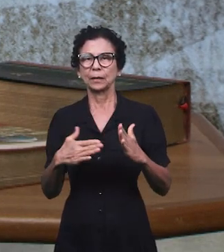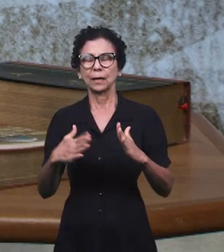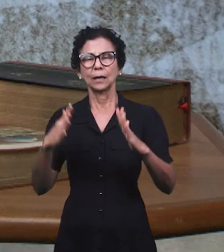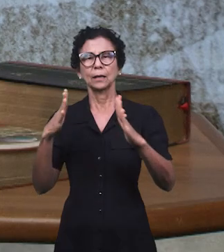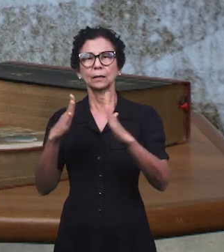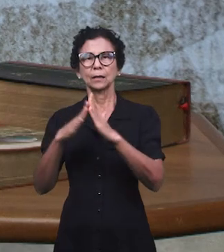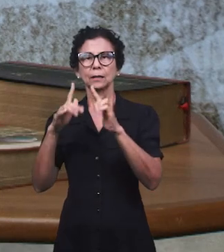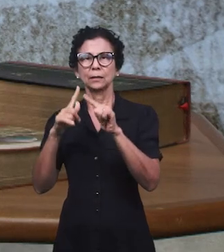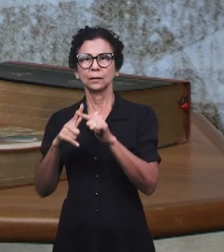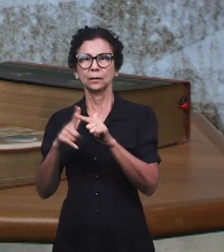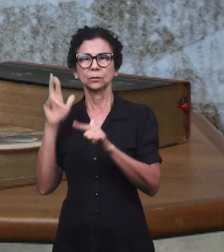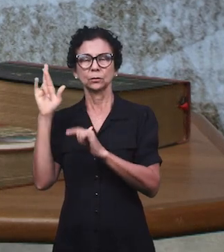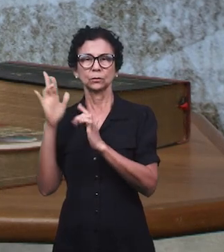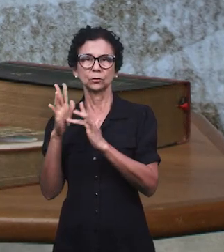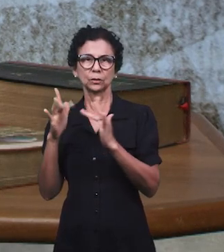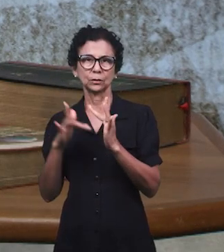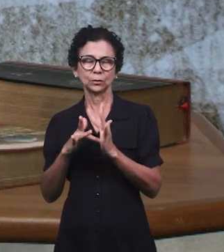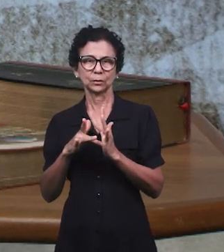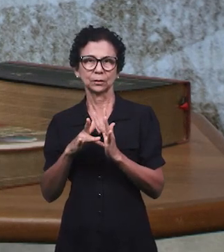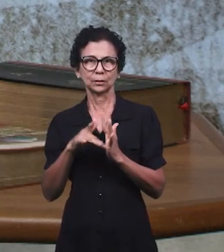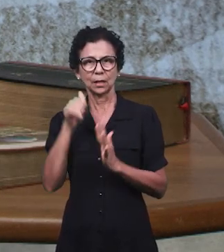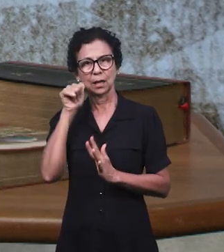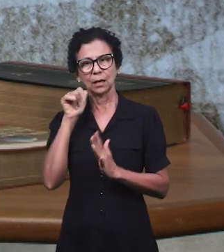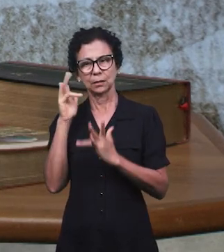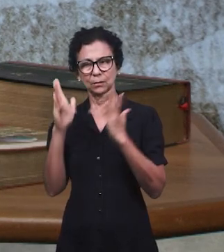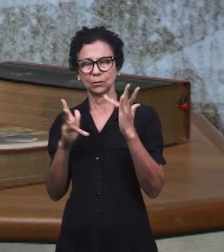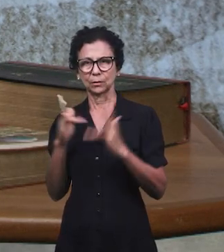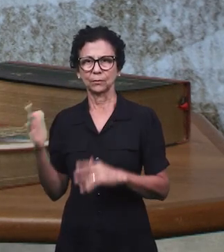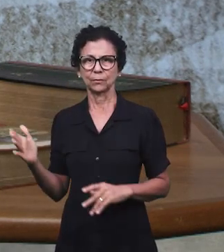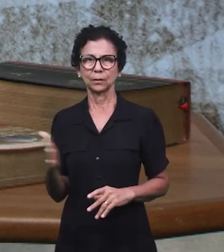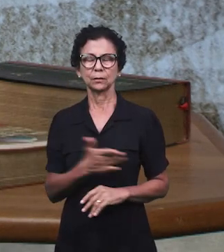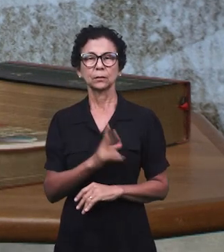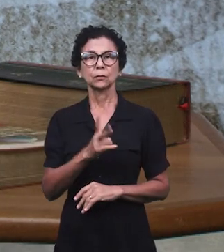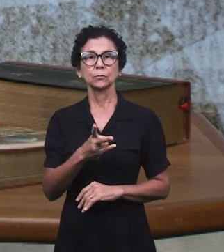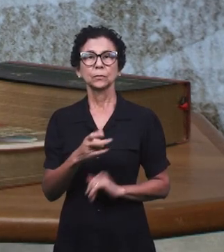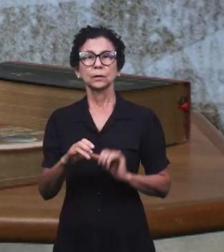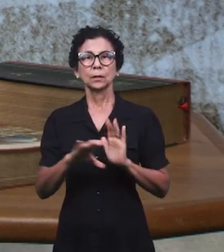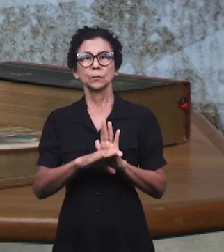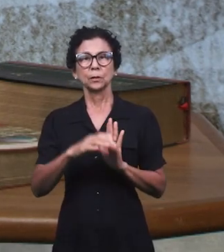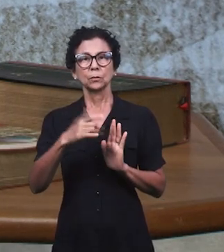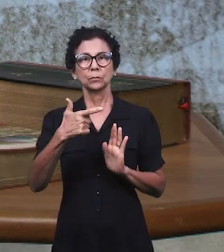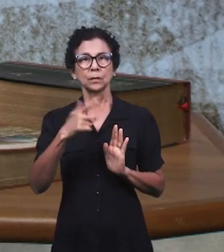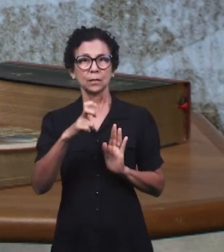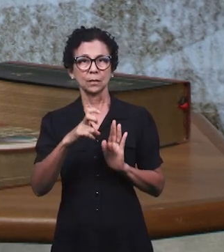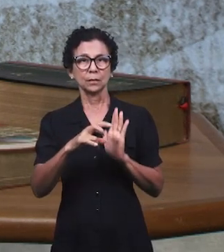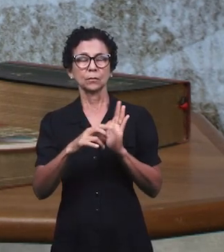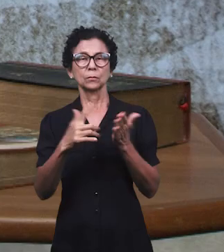dar continuidade agora no capítulo 25, no livro do Gênesis.